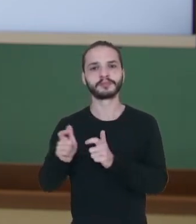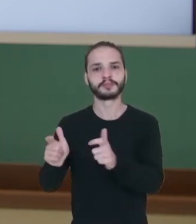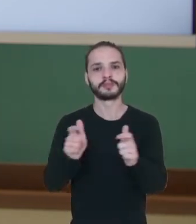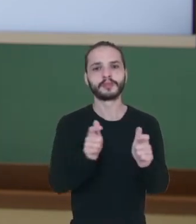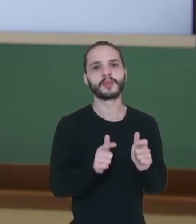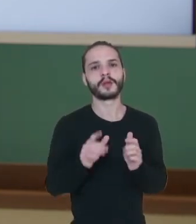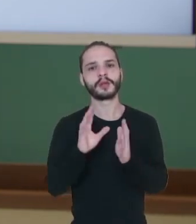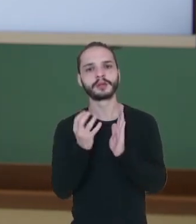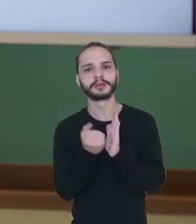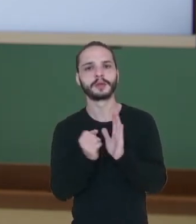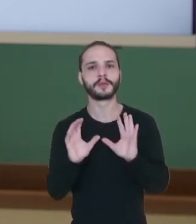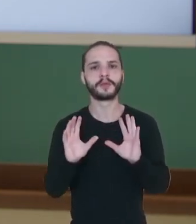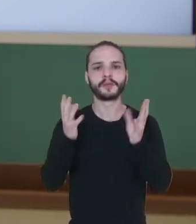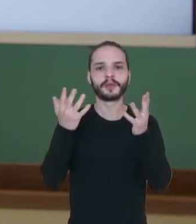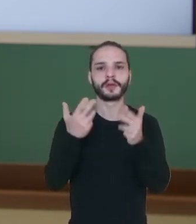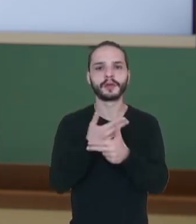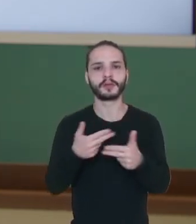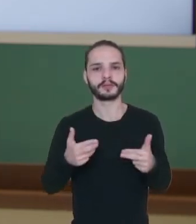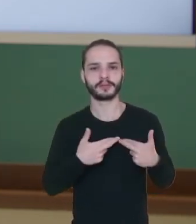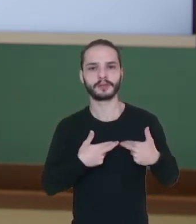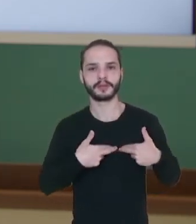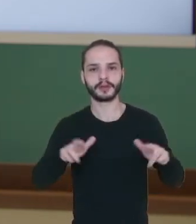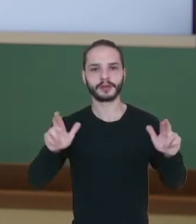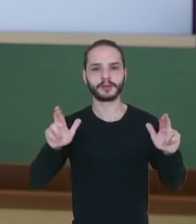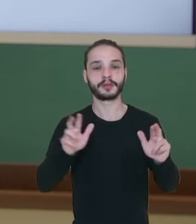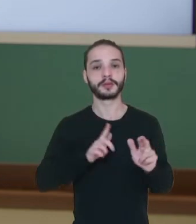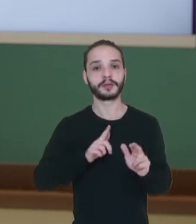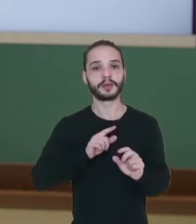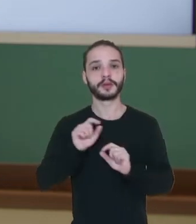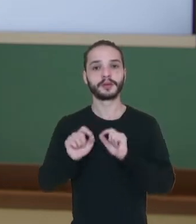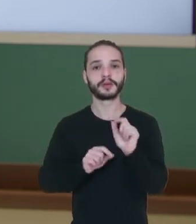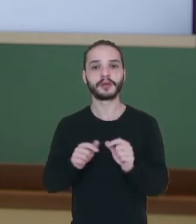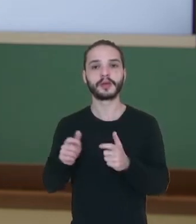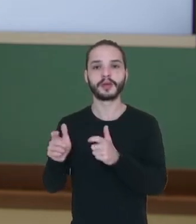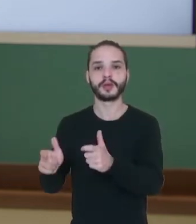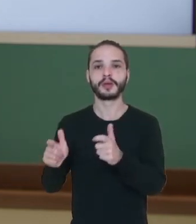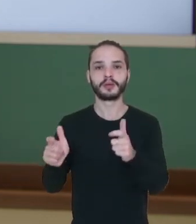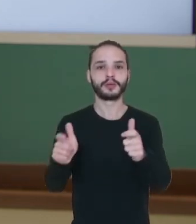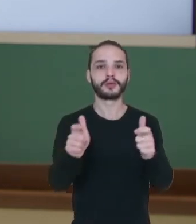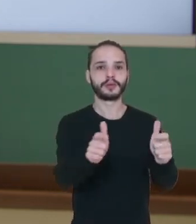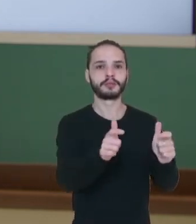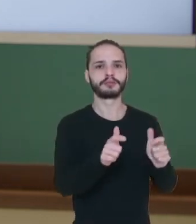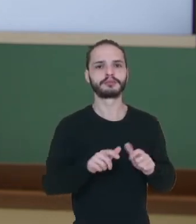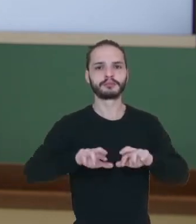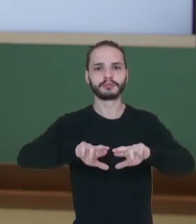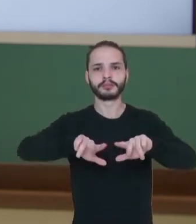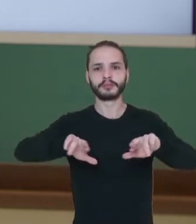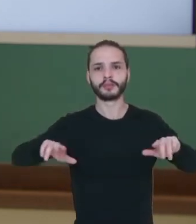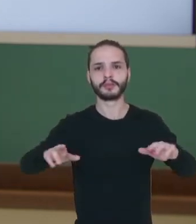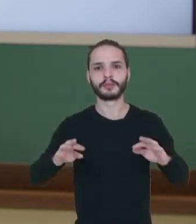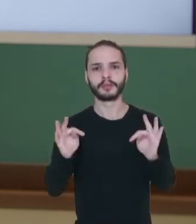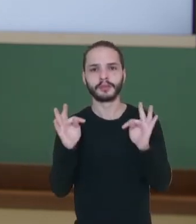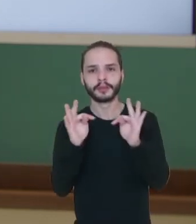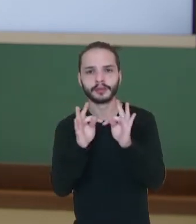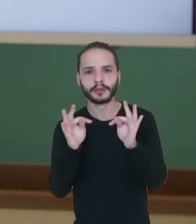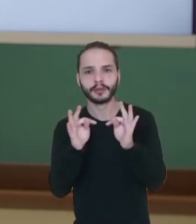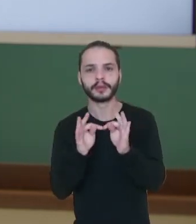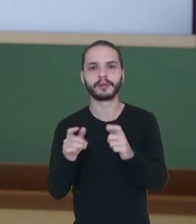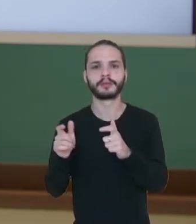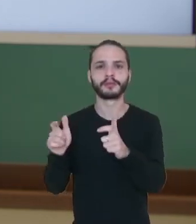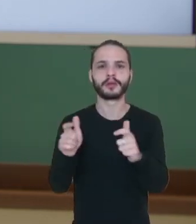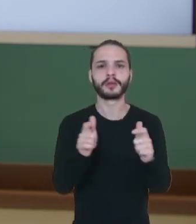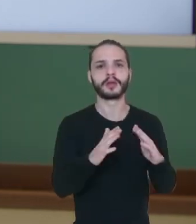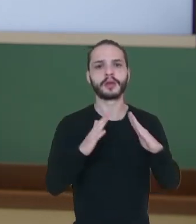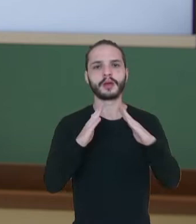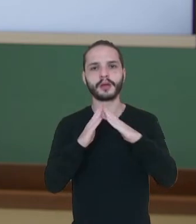mitos, festas, existe essa dimensão que são dos diversos templos, mesquitas,